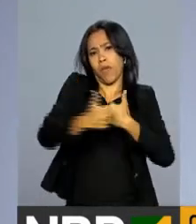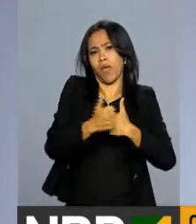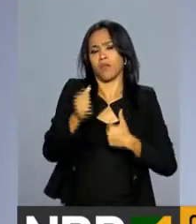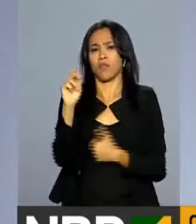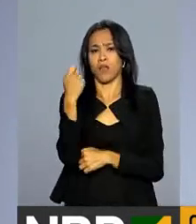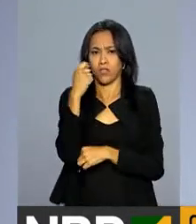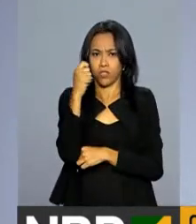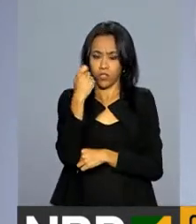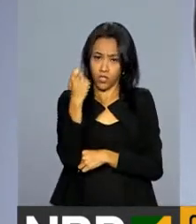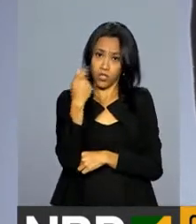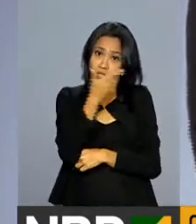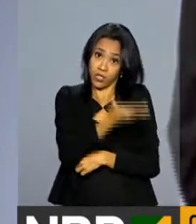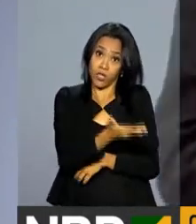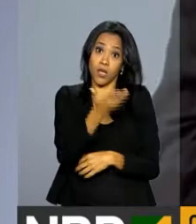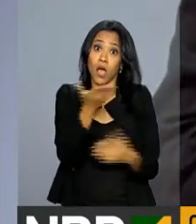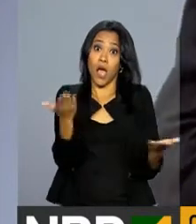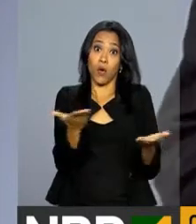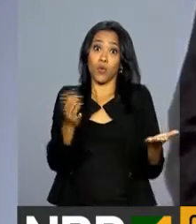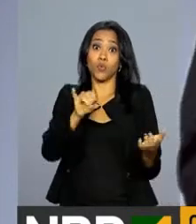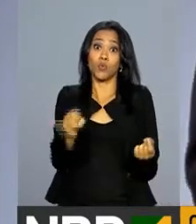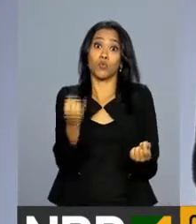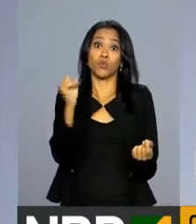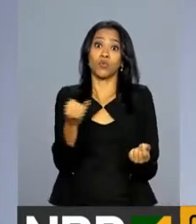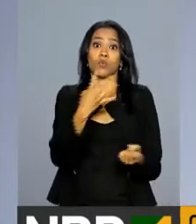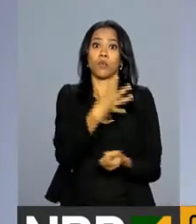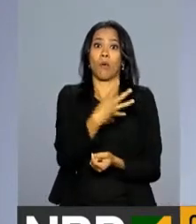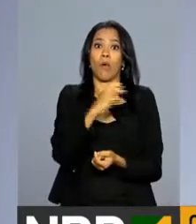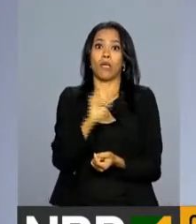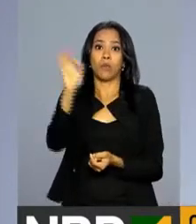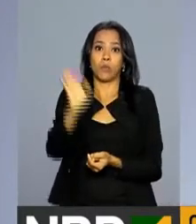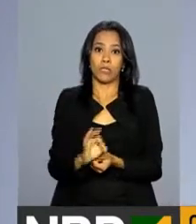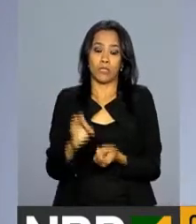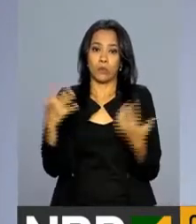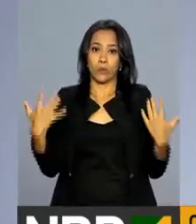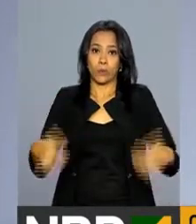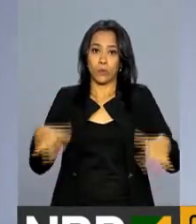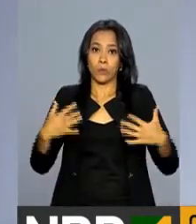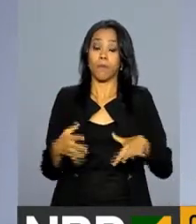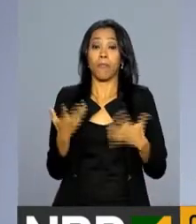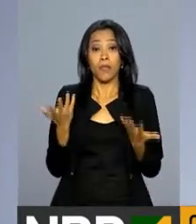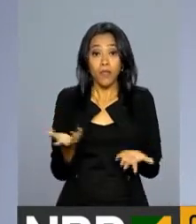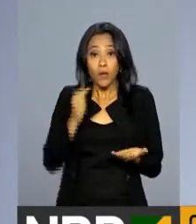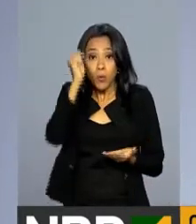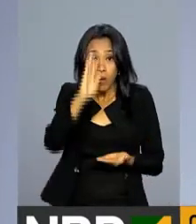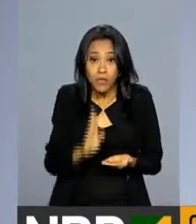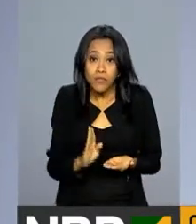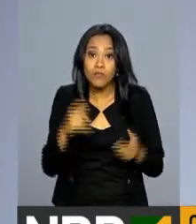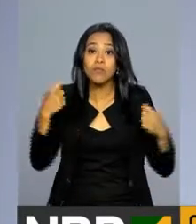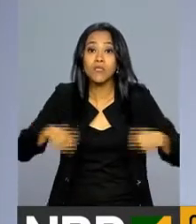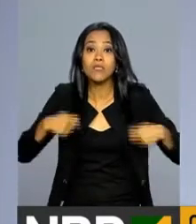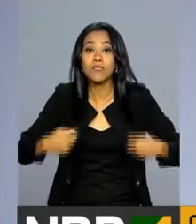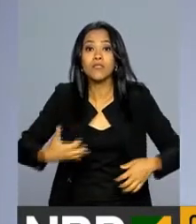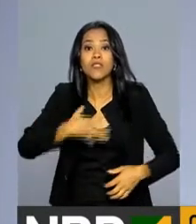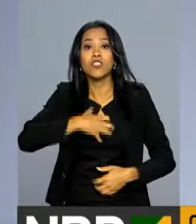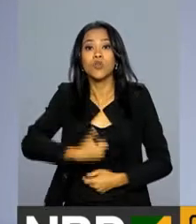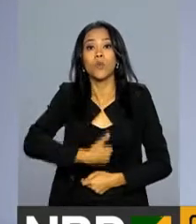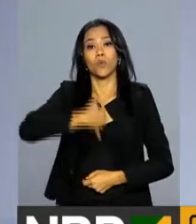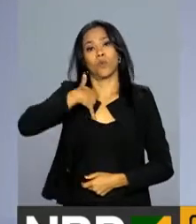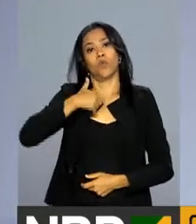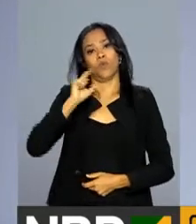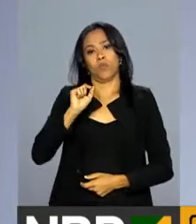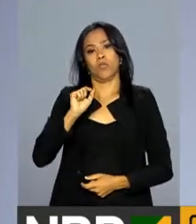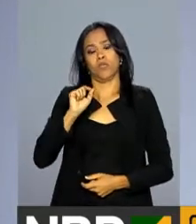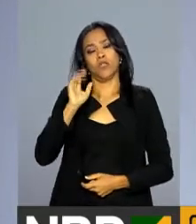de inflação agora os juros já foram 40% né então o brasil em que orgulhar se daquilo que está acontecendo